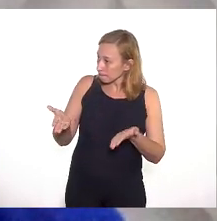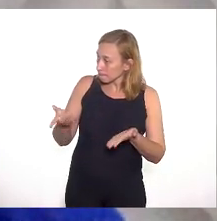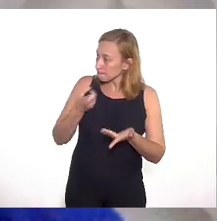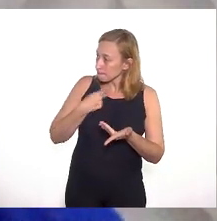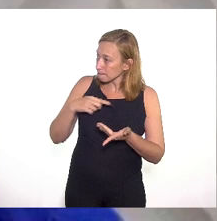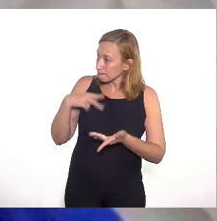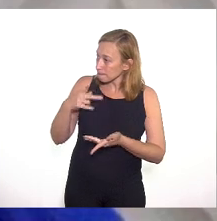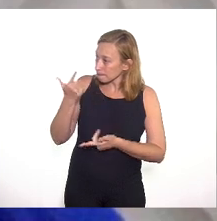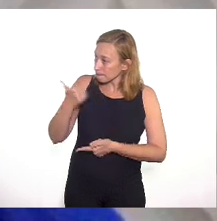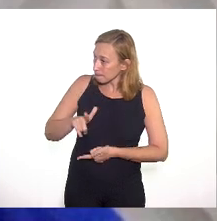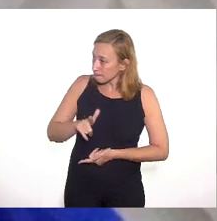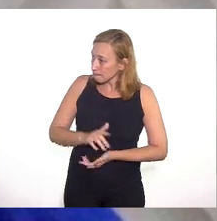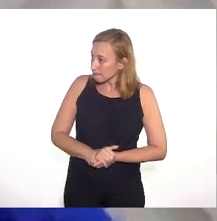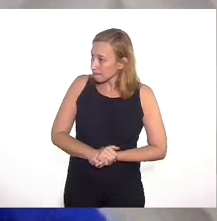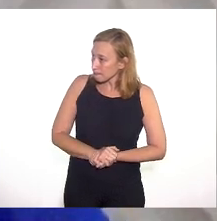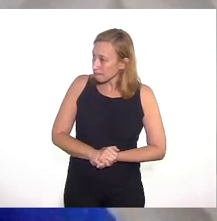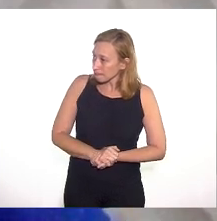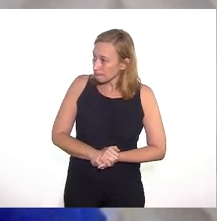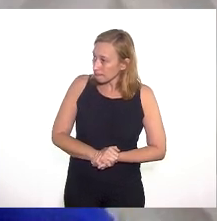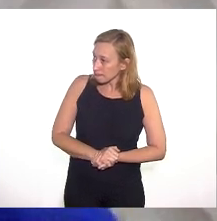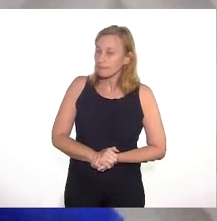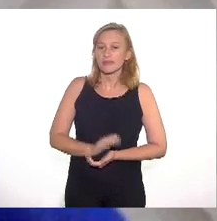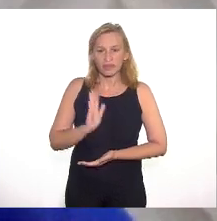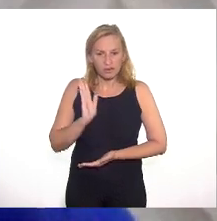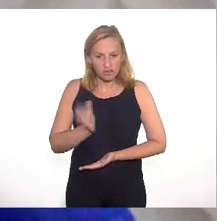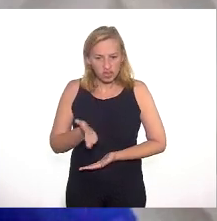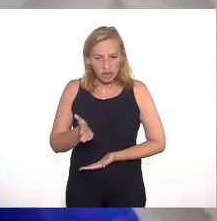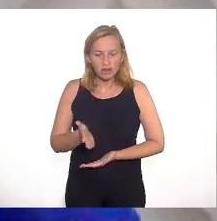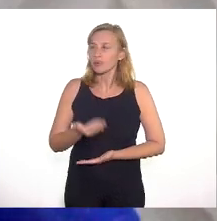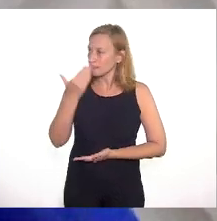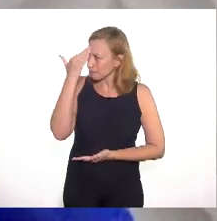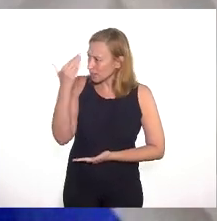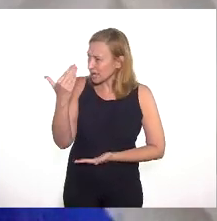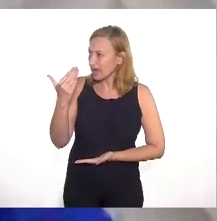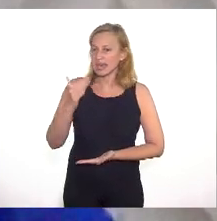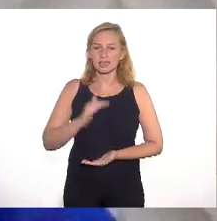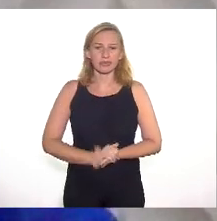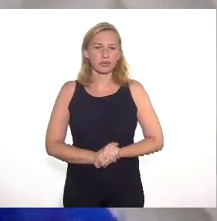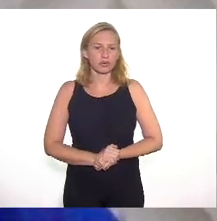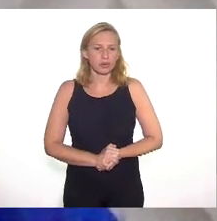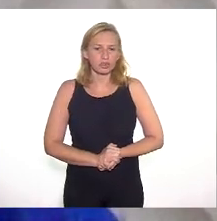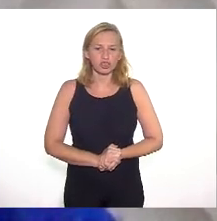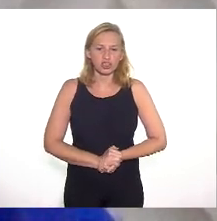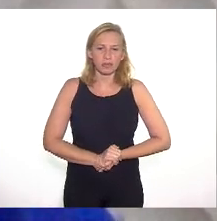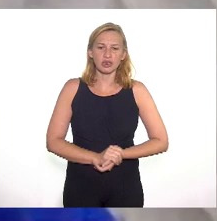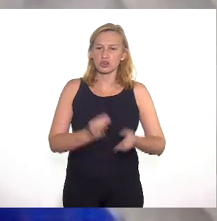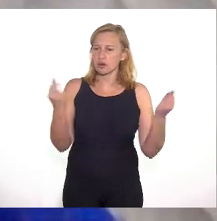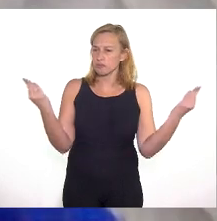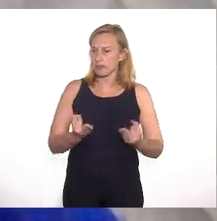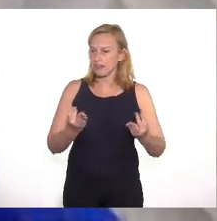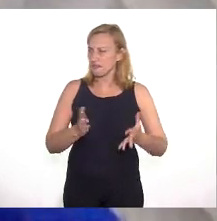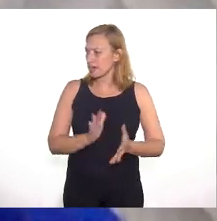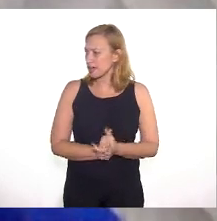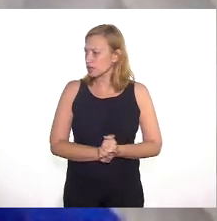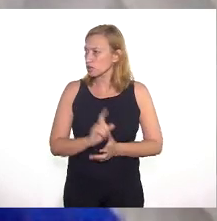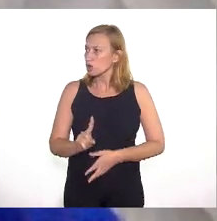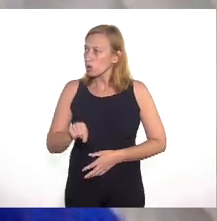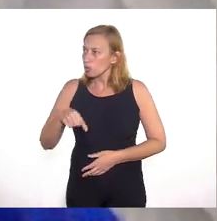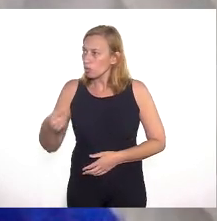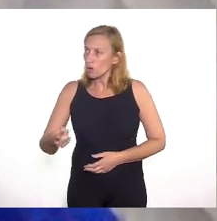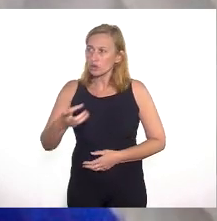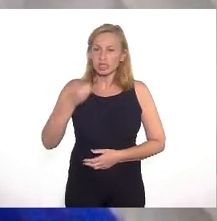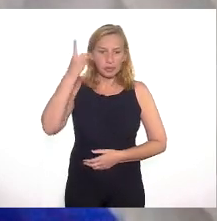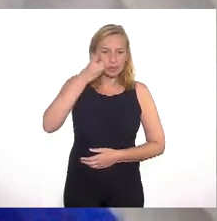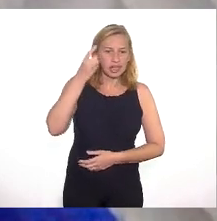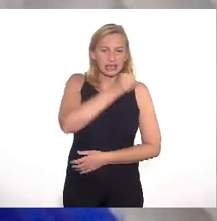Deseja fazer uso da palavra? Já se considera? Muito obrigada. Tá, perfeito. Próximo orador inscrito, deputada